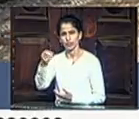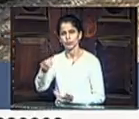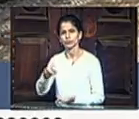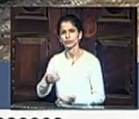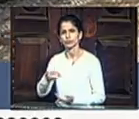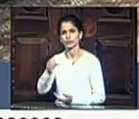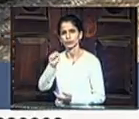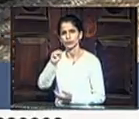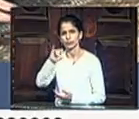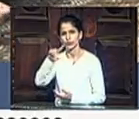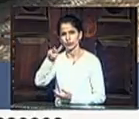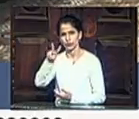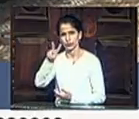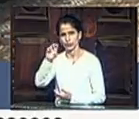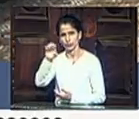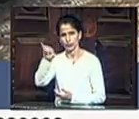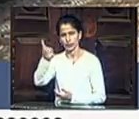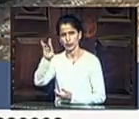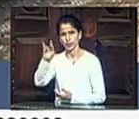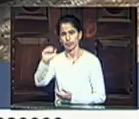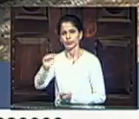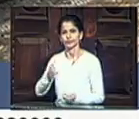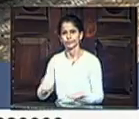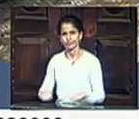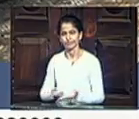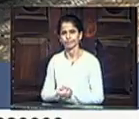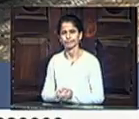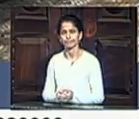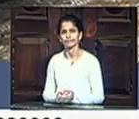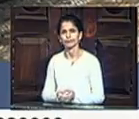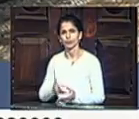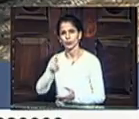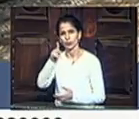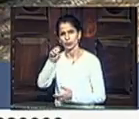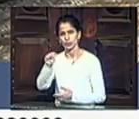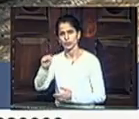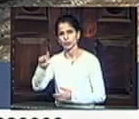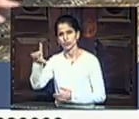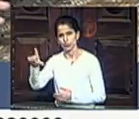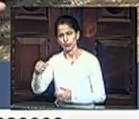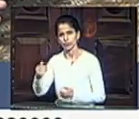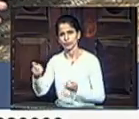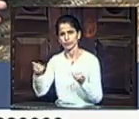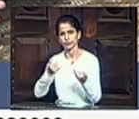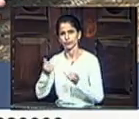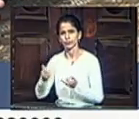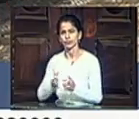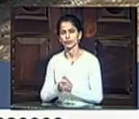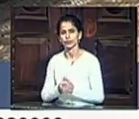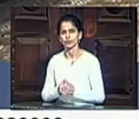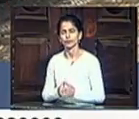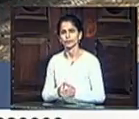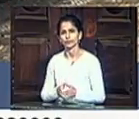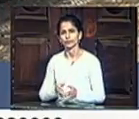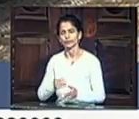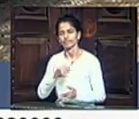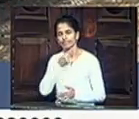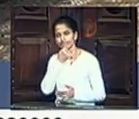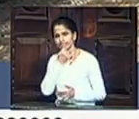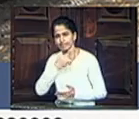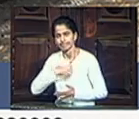aqui pelo companheiro da bancada da assessoria do PSOL, e só quero fazer esse registro lamentando